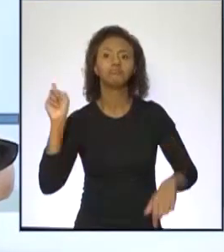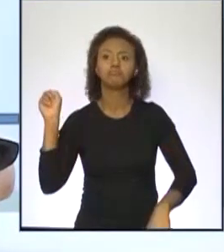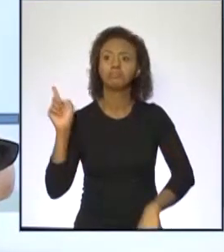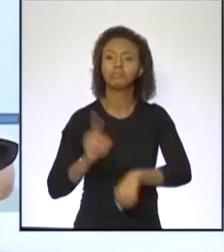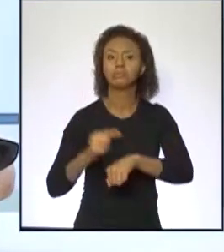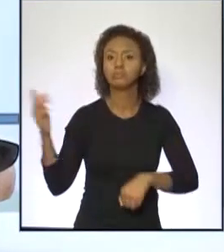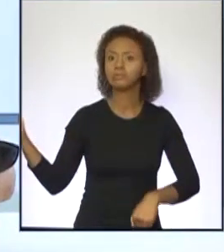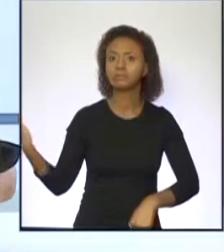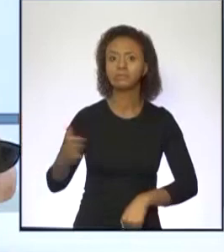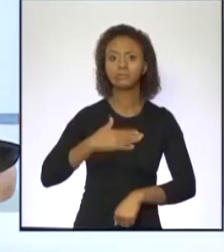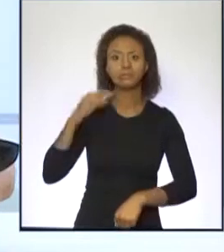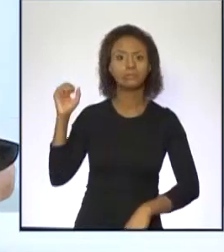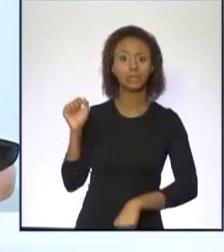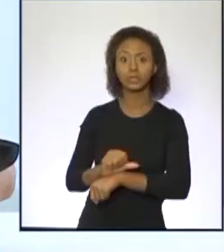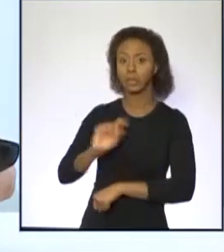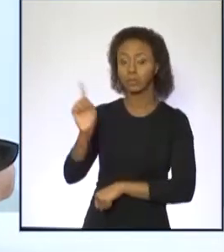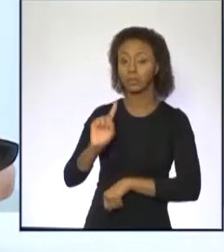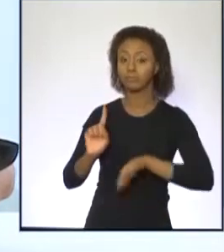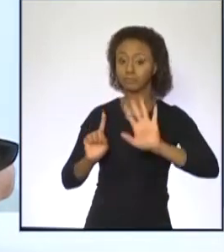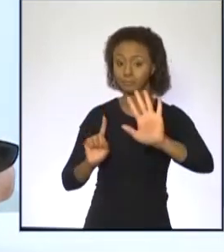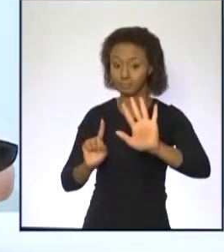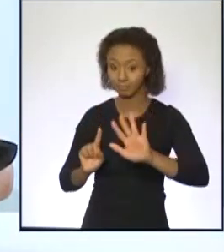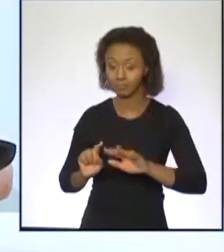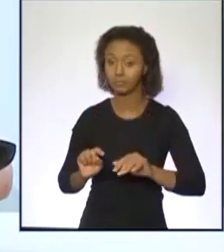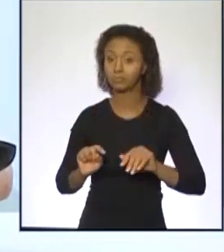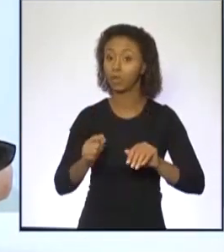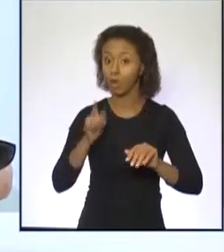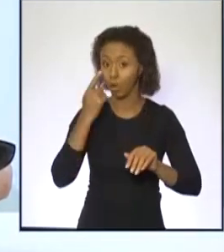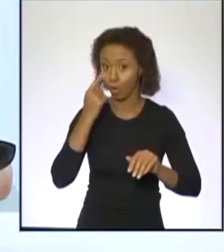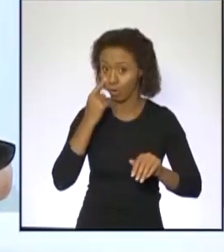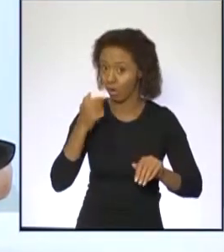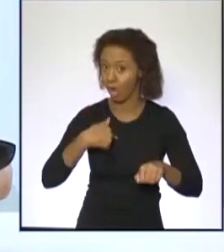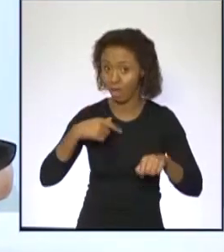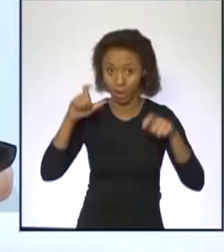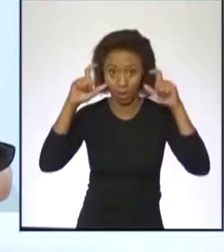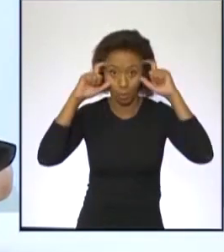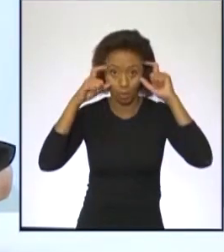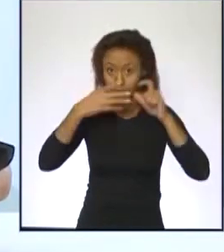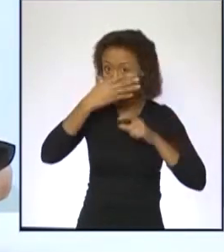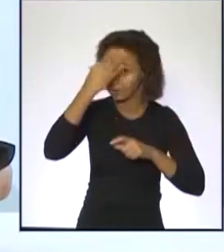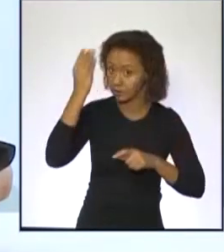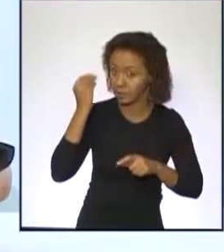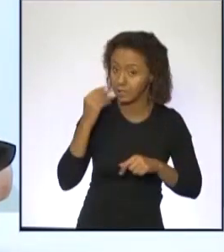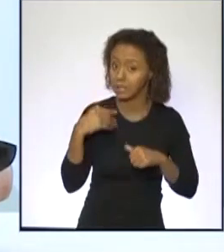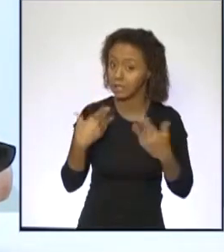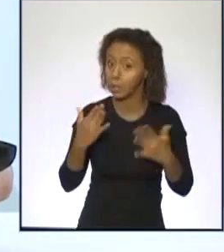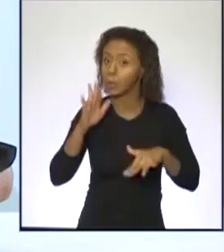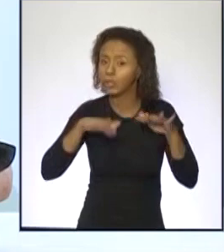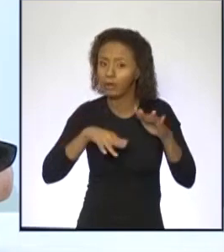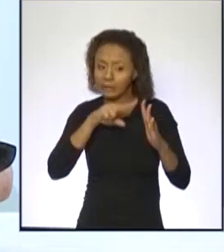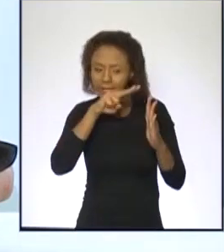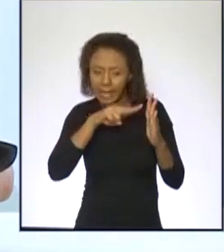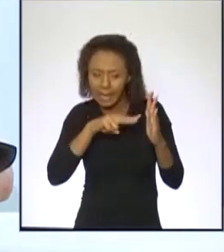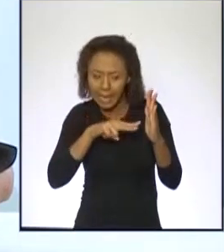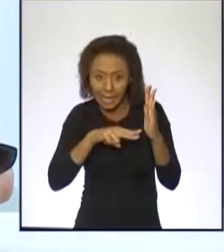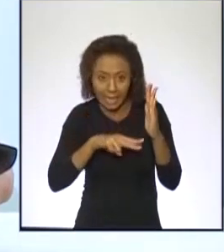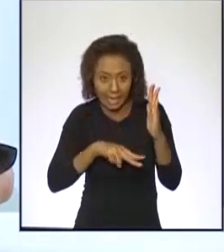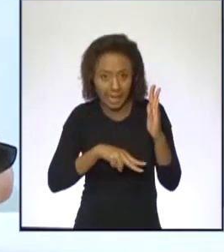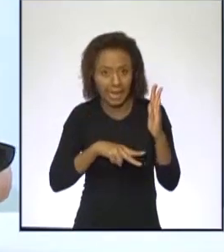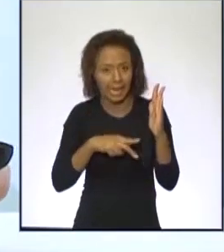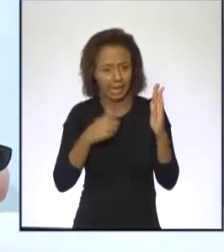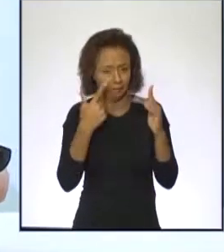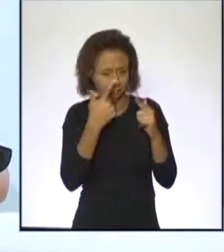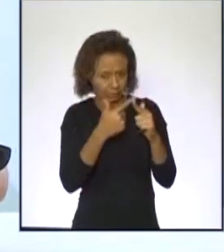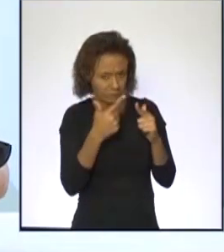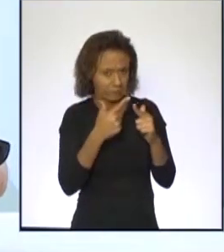por falar em óculos, eu estou sem meu óculos, então talvez eu tenha algum probleminha aí para fazer a leitura e a não